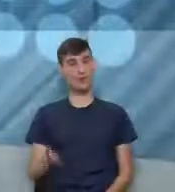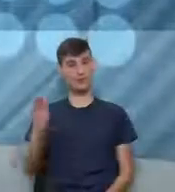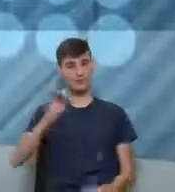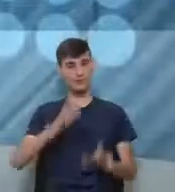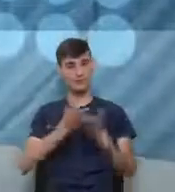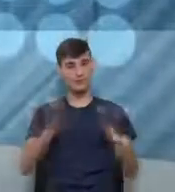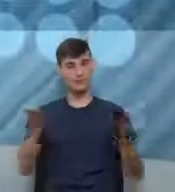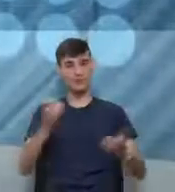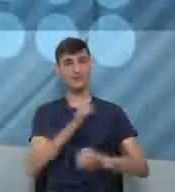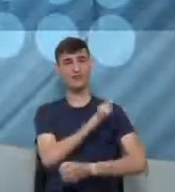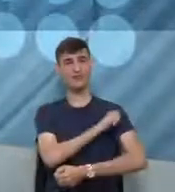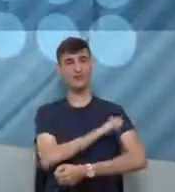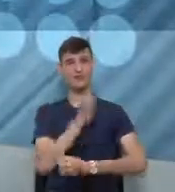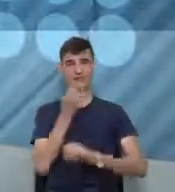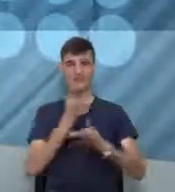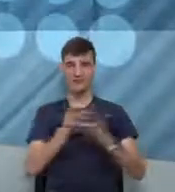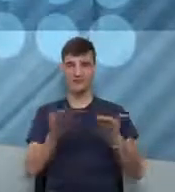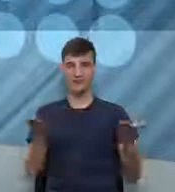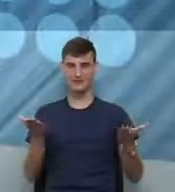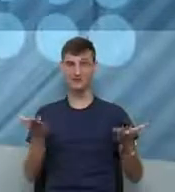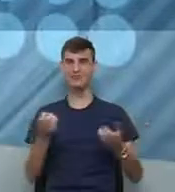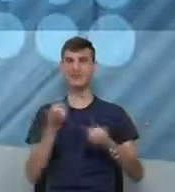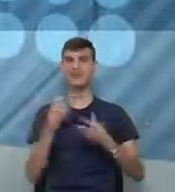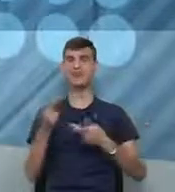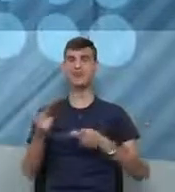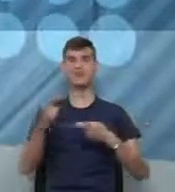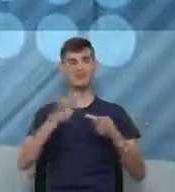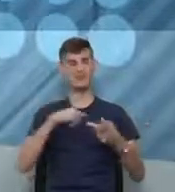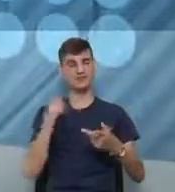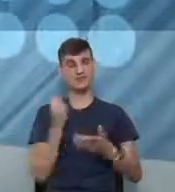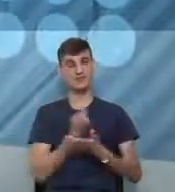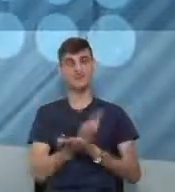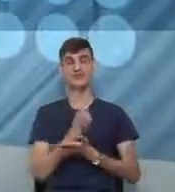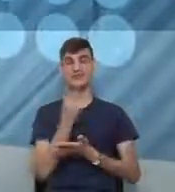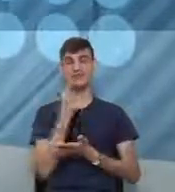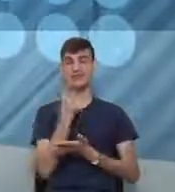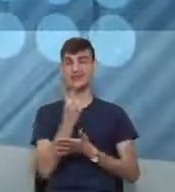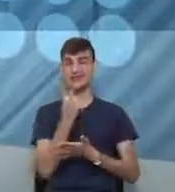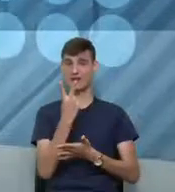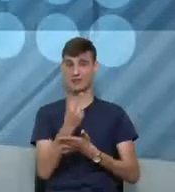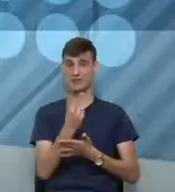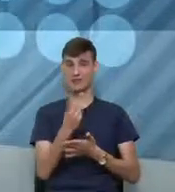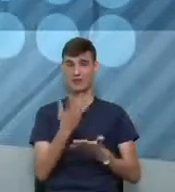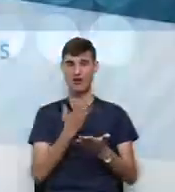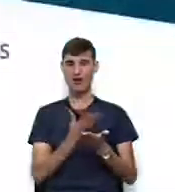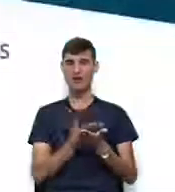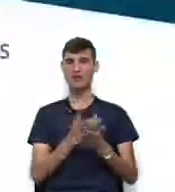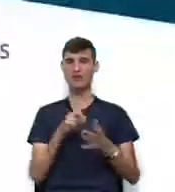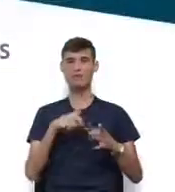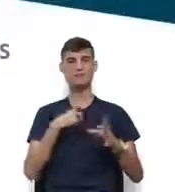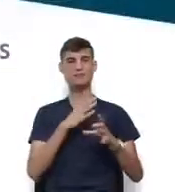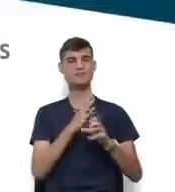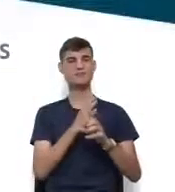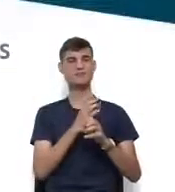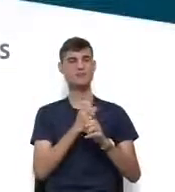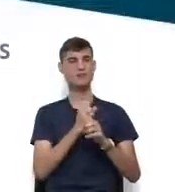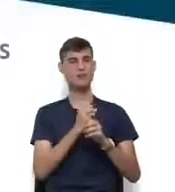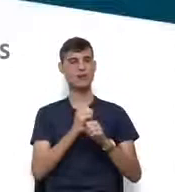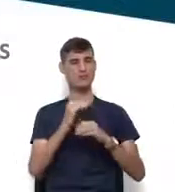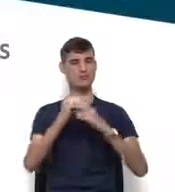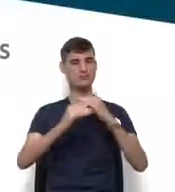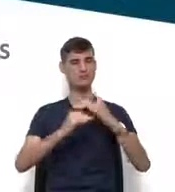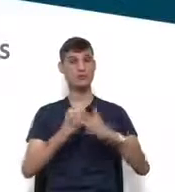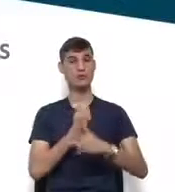Olá, aluno, tudo bem? Seja bem-vindo à nossa segunda teleaula da disciplina de Cálculo Avançado,